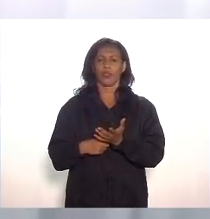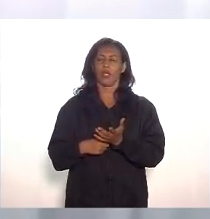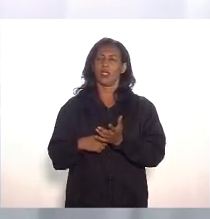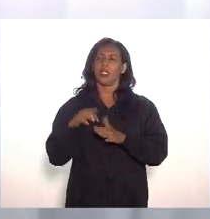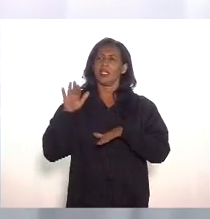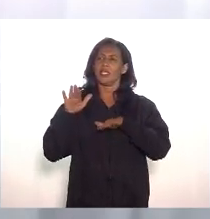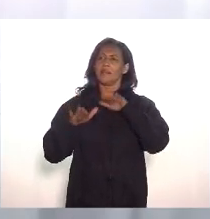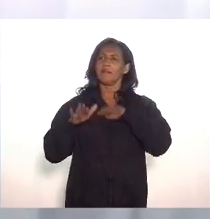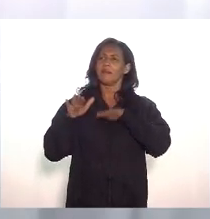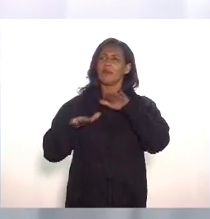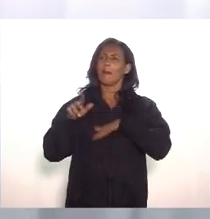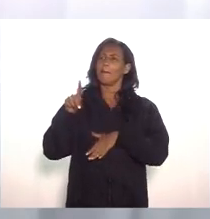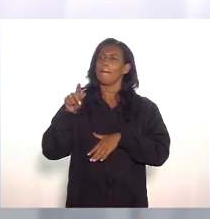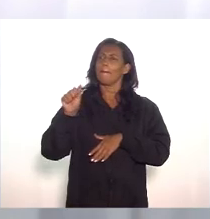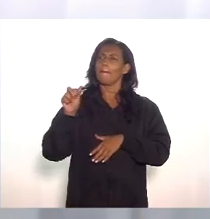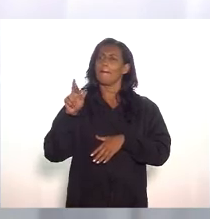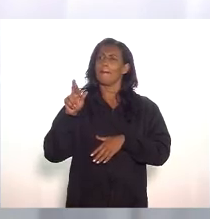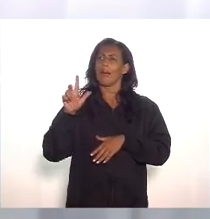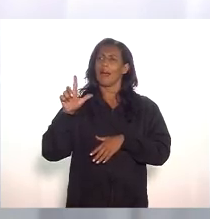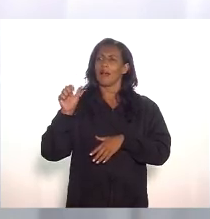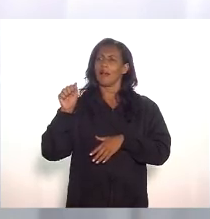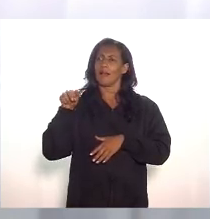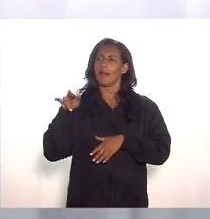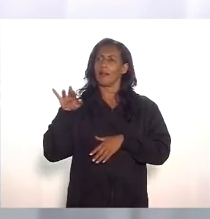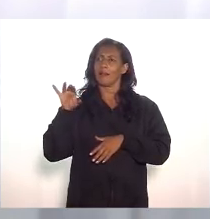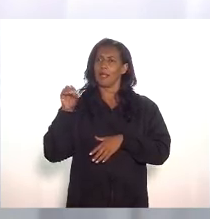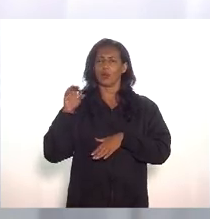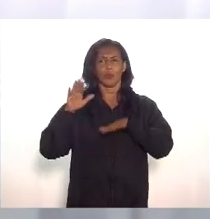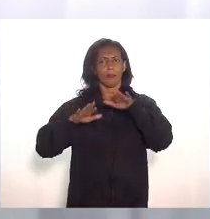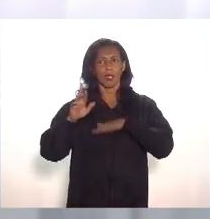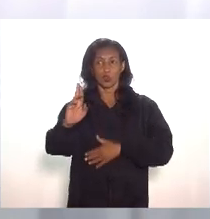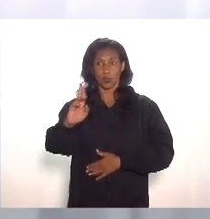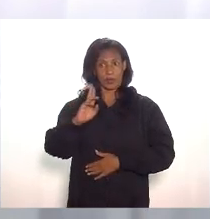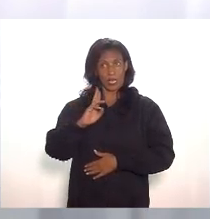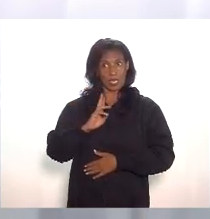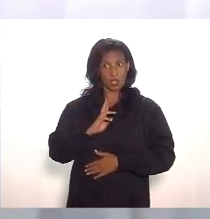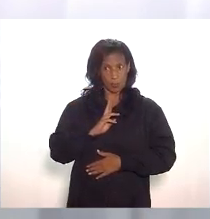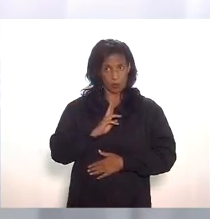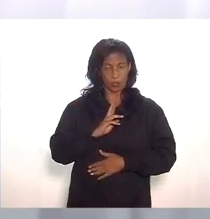sem ter a resposta da baixa de diligência, que traria, até